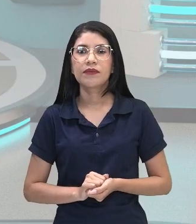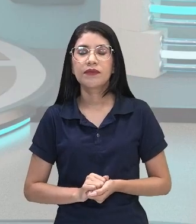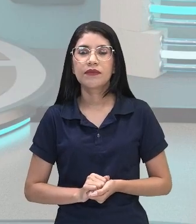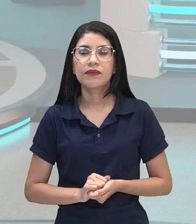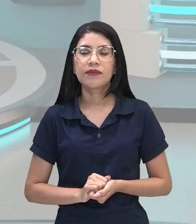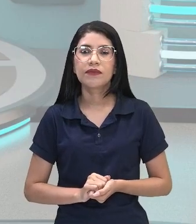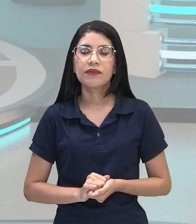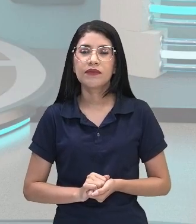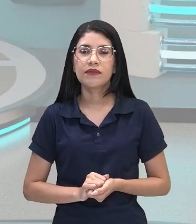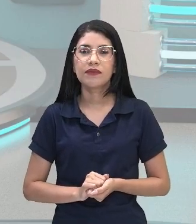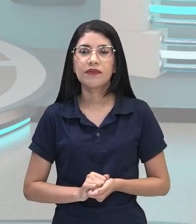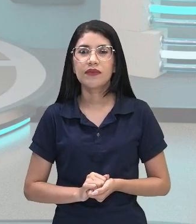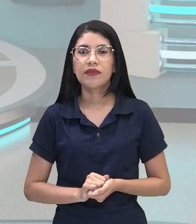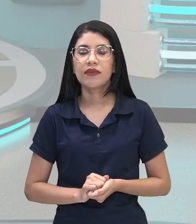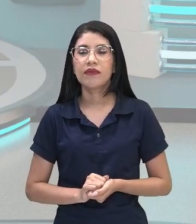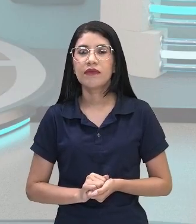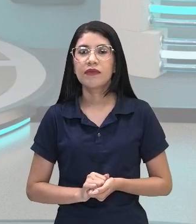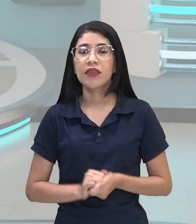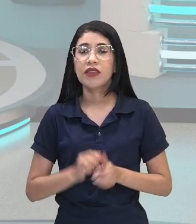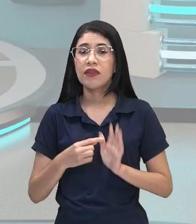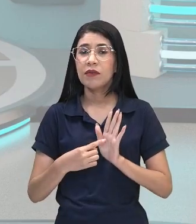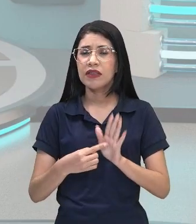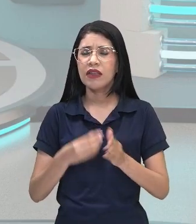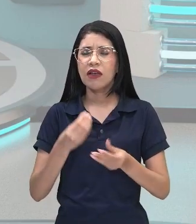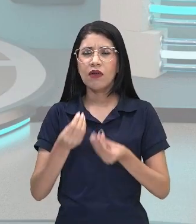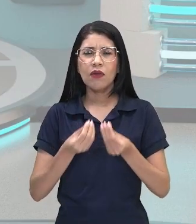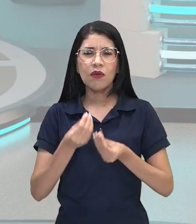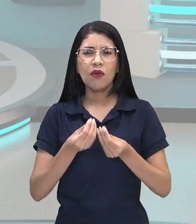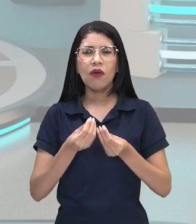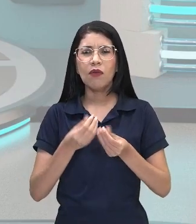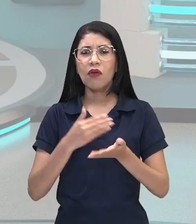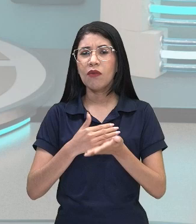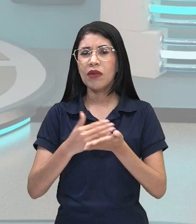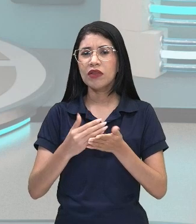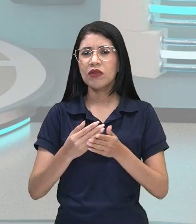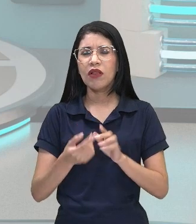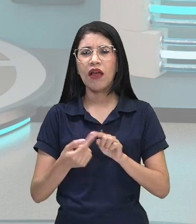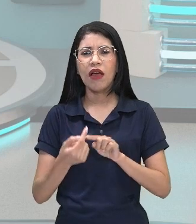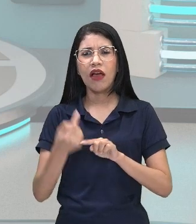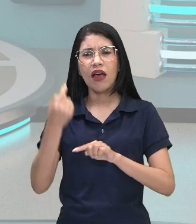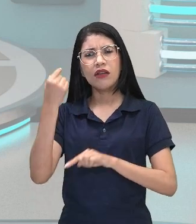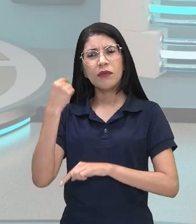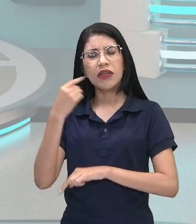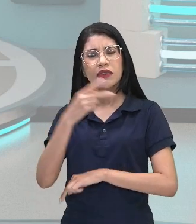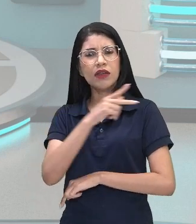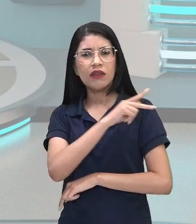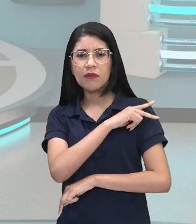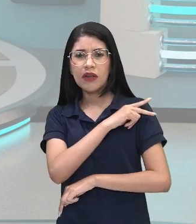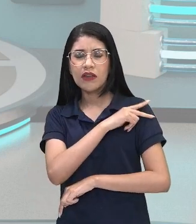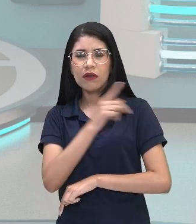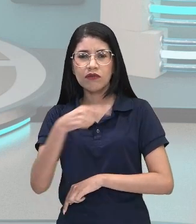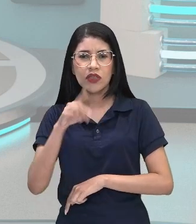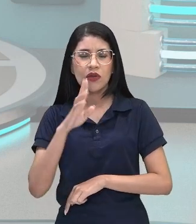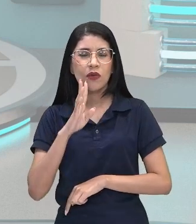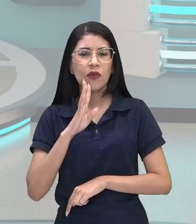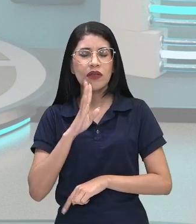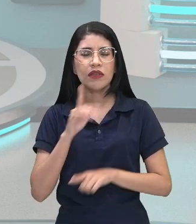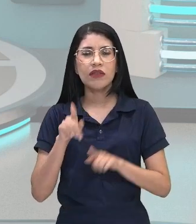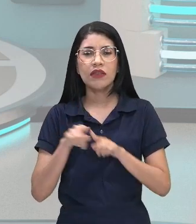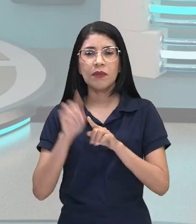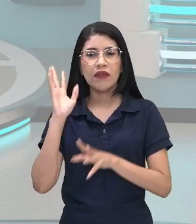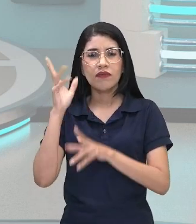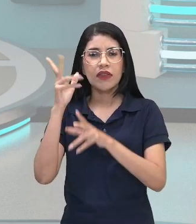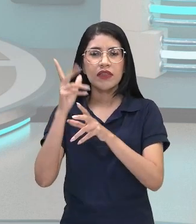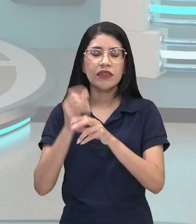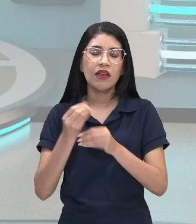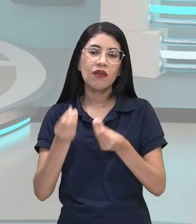Vamos agora conhecer como tudo começou. Vamos lá na pré-história para você conhecer, revisar um pouquinho o que